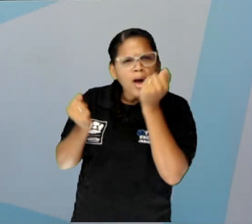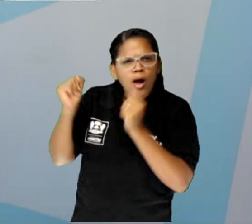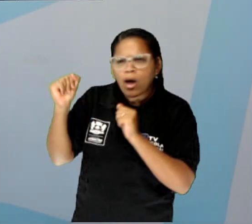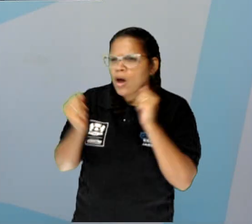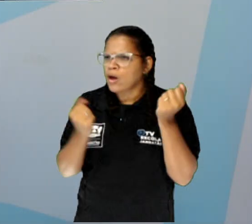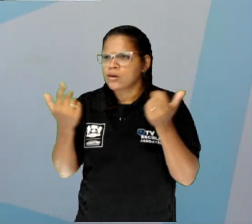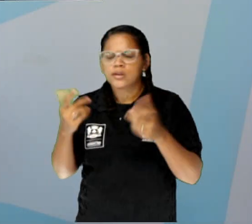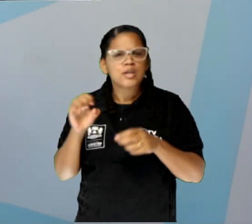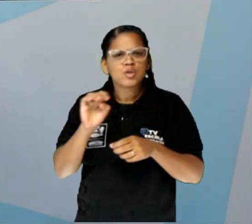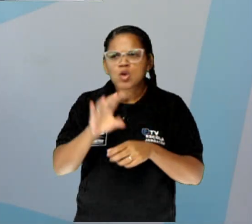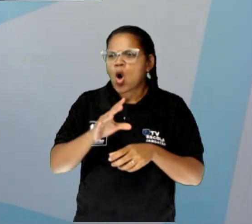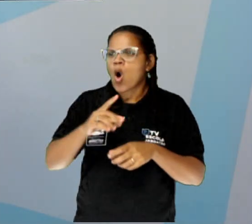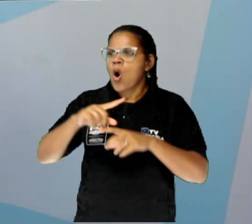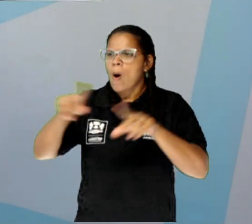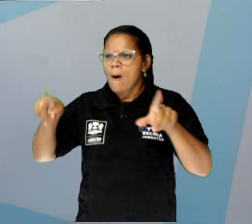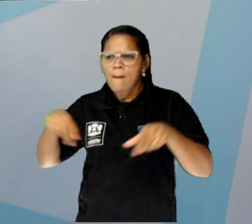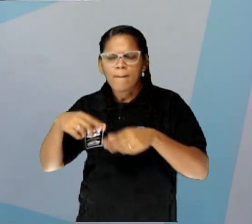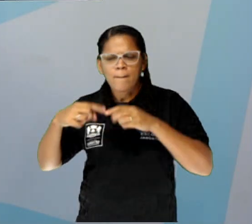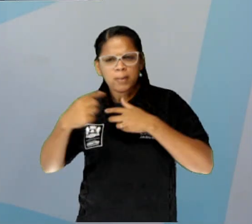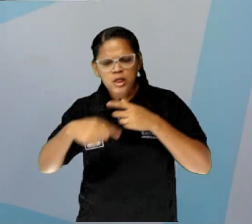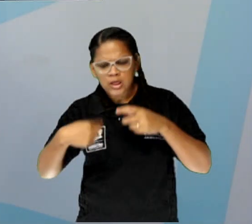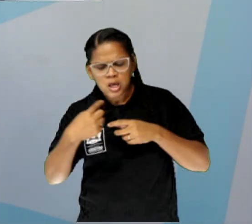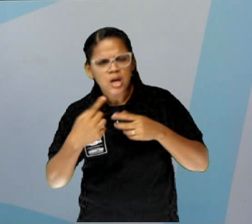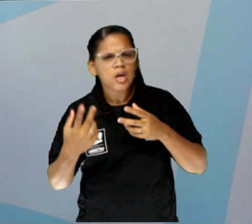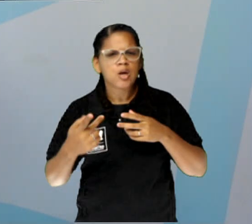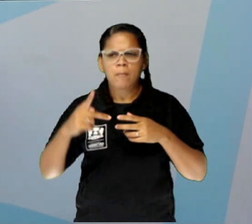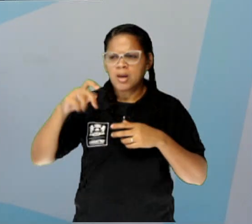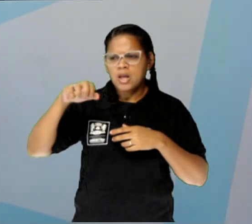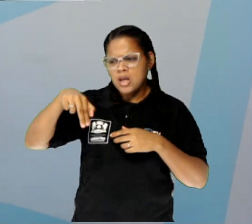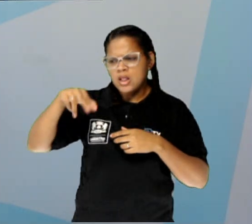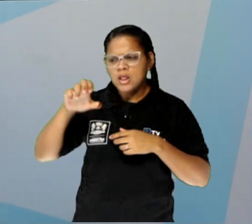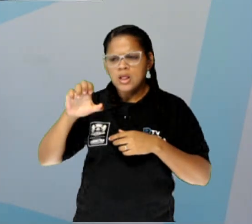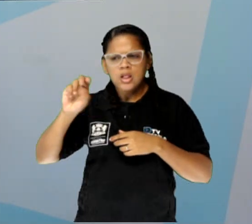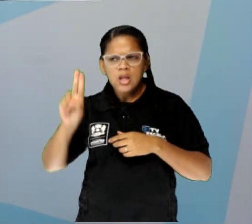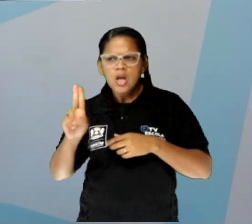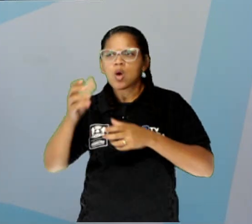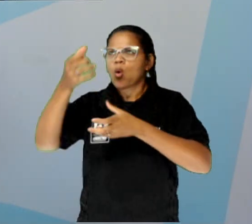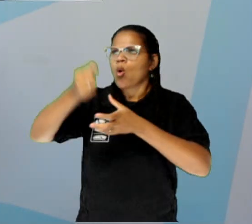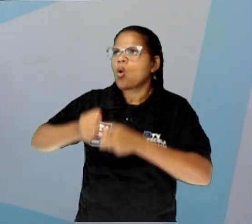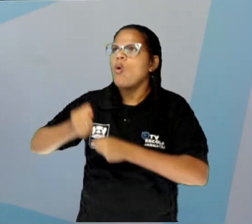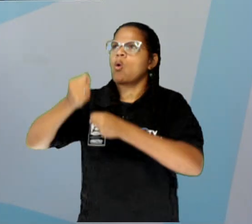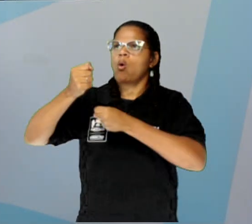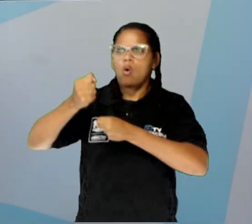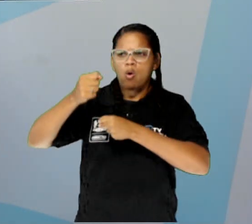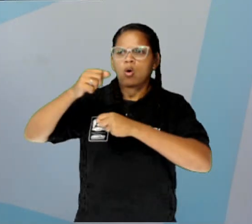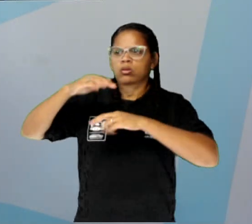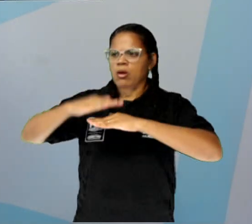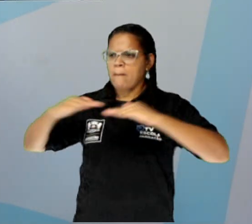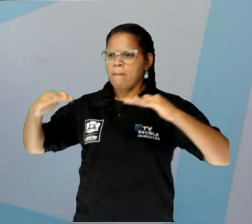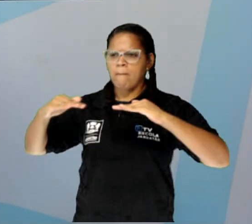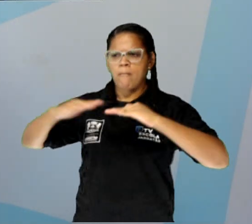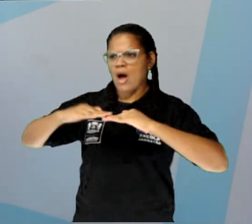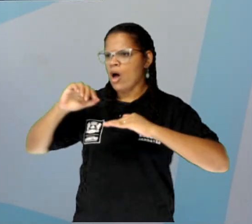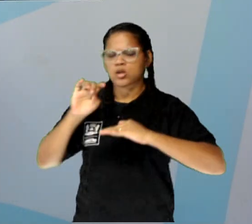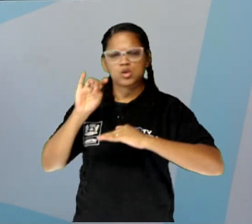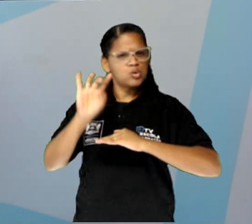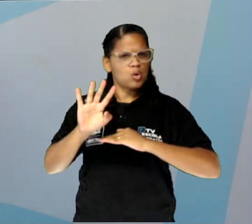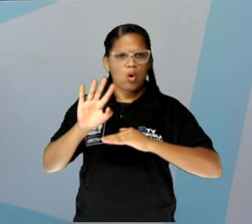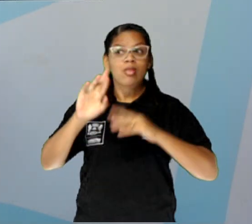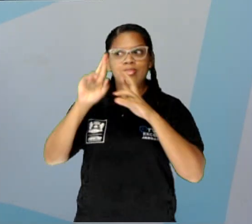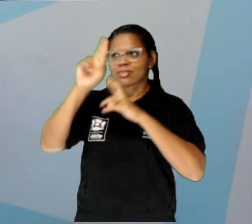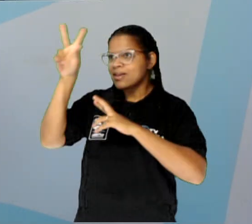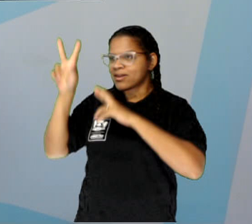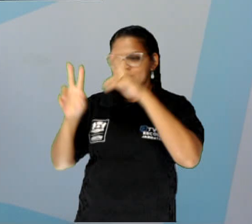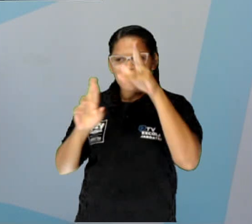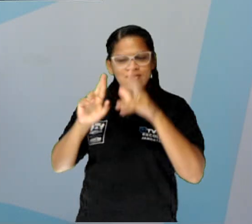são cordas, são barras para poder fixar. Então é algo diferente que o CrossFit nos traz. E aí eles